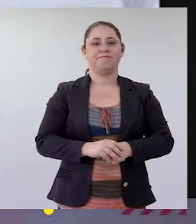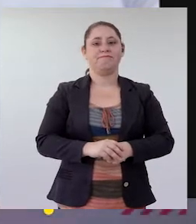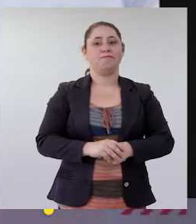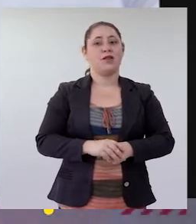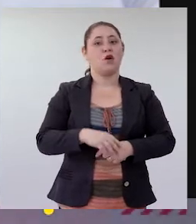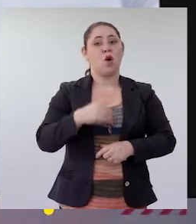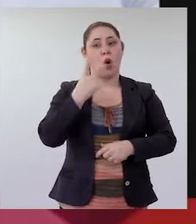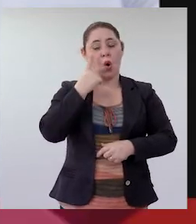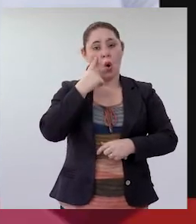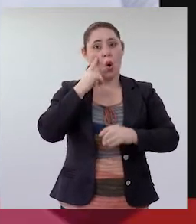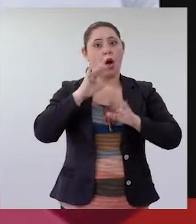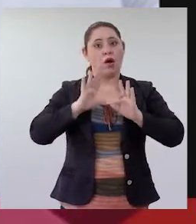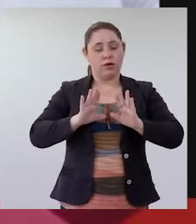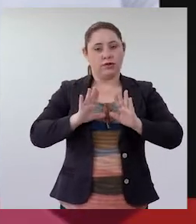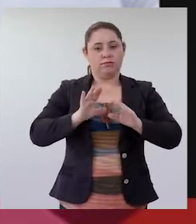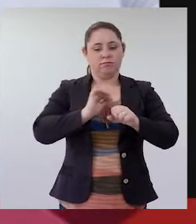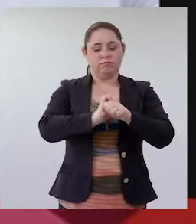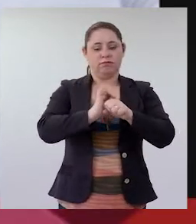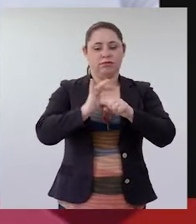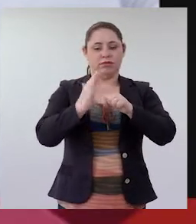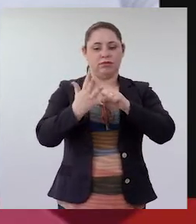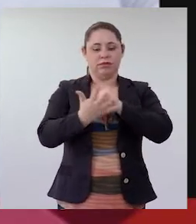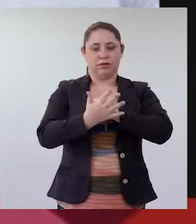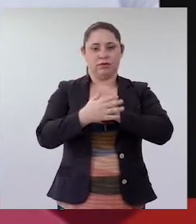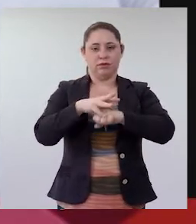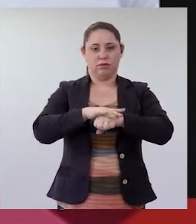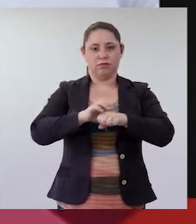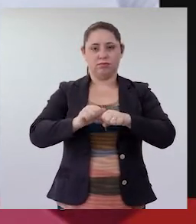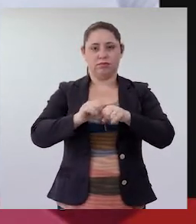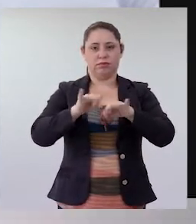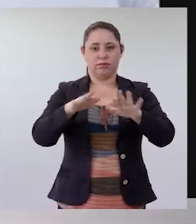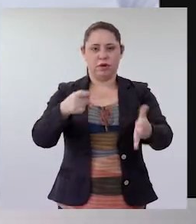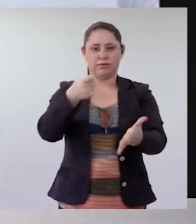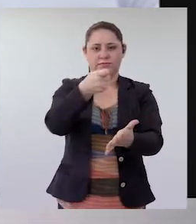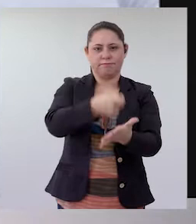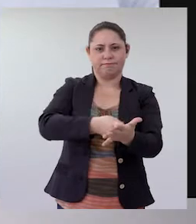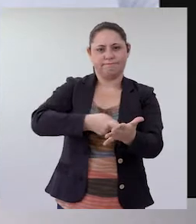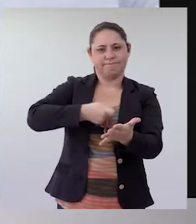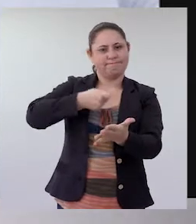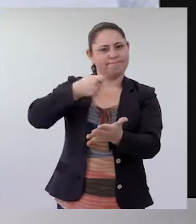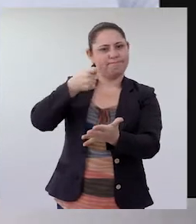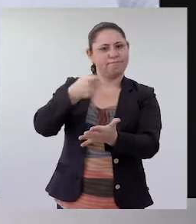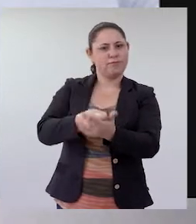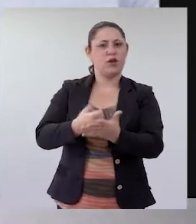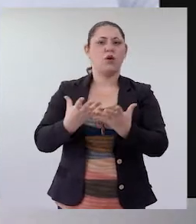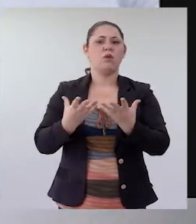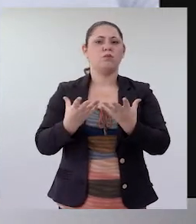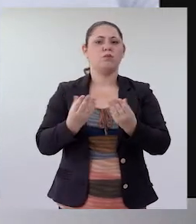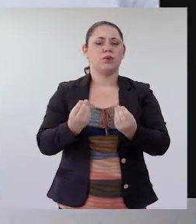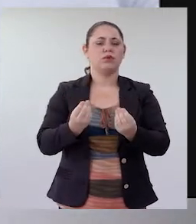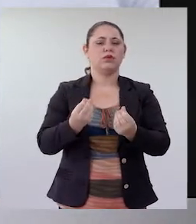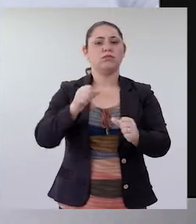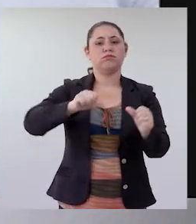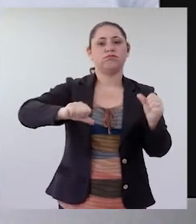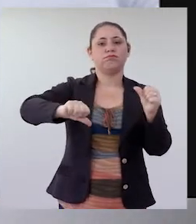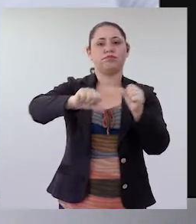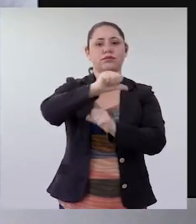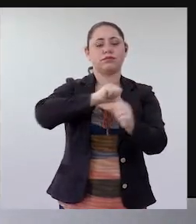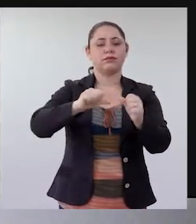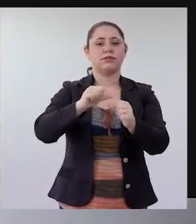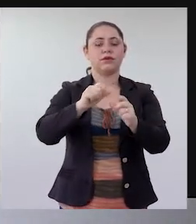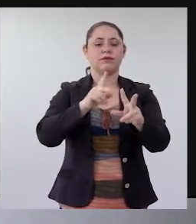Então, Lívia, realmente a pandemia de Covid-19 nos impôs muitas alterações, né,